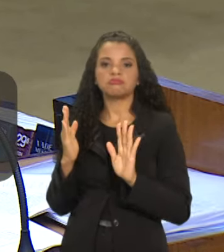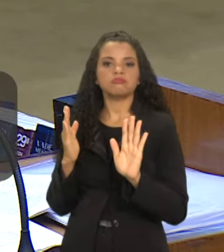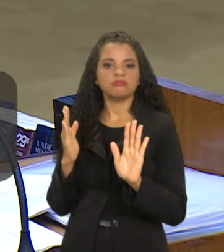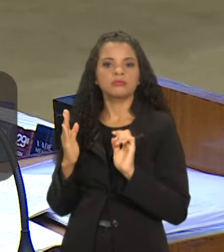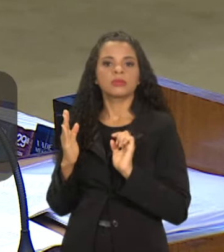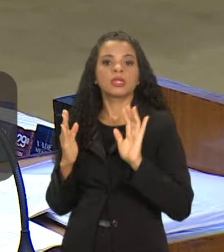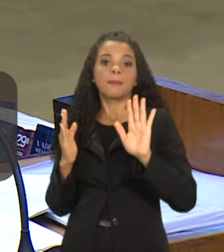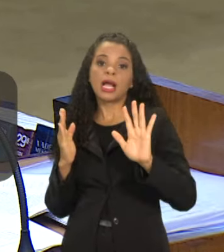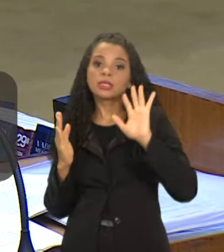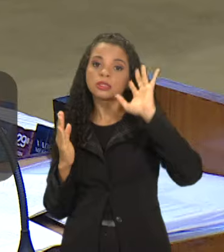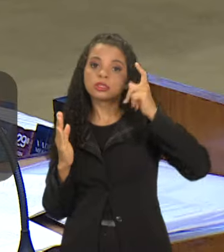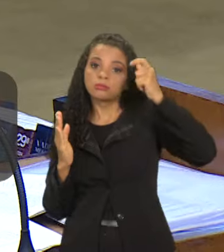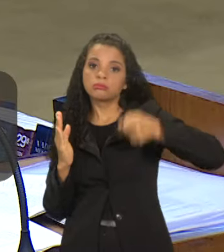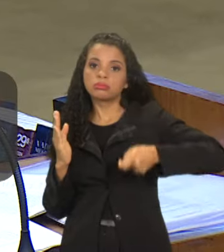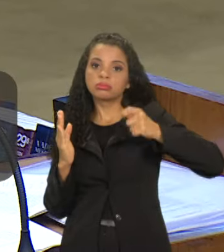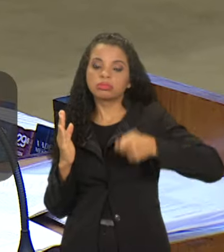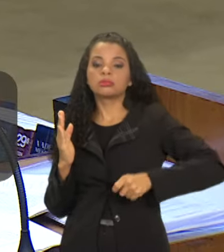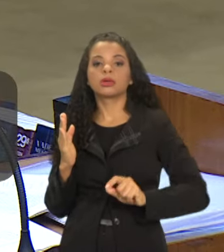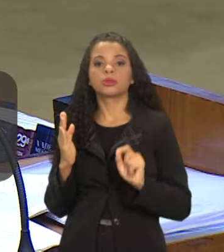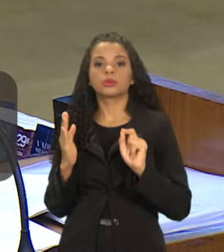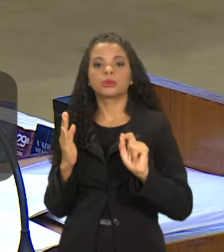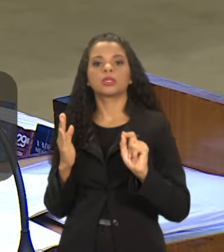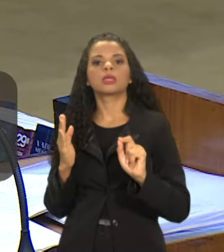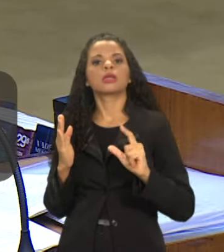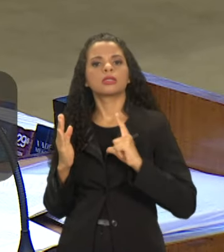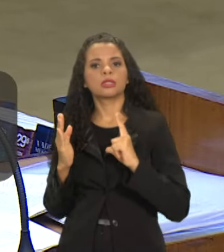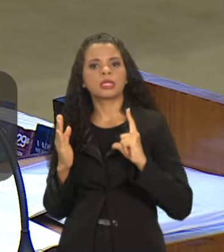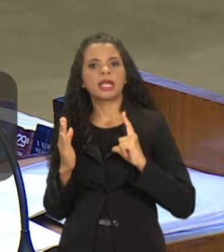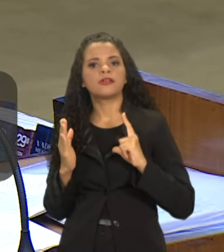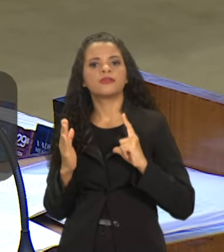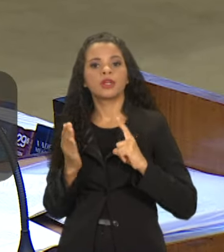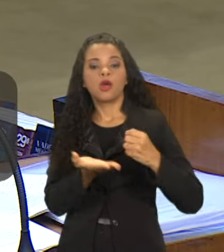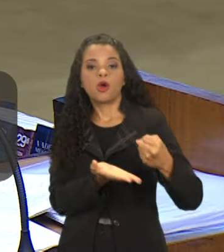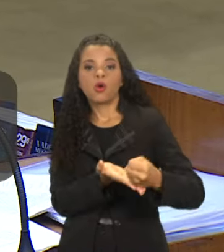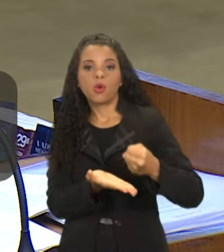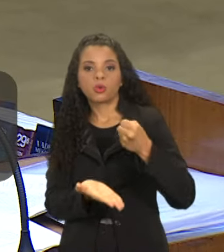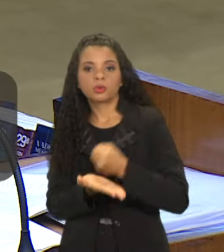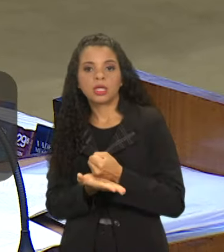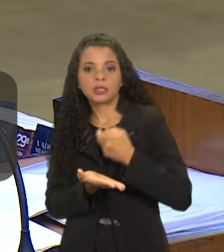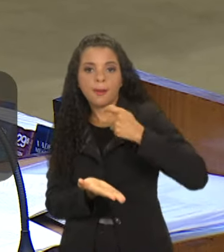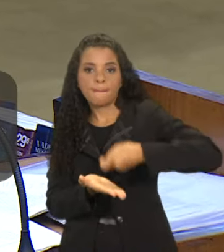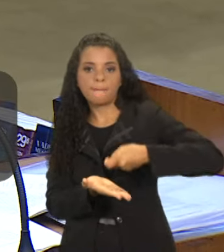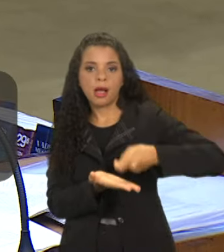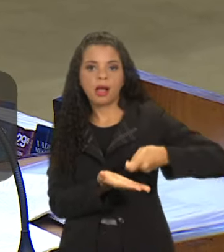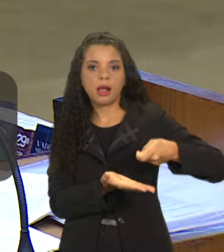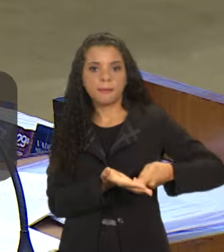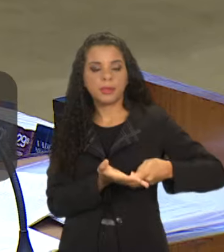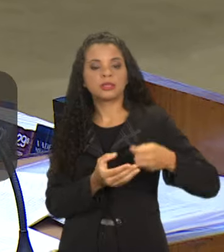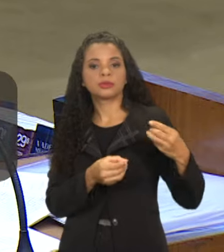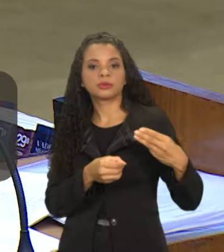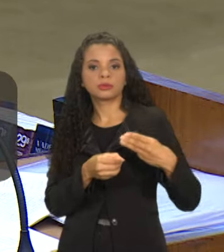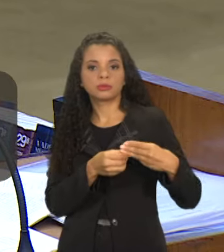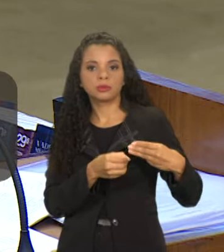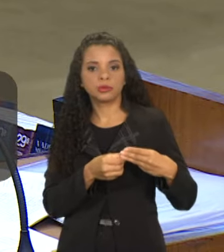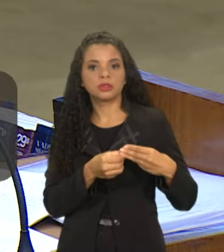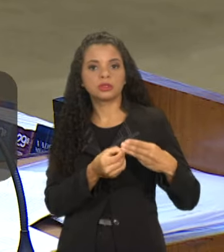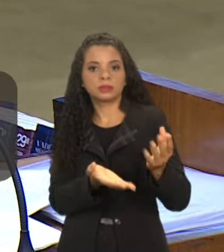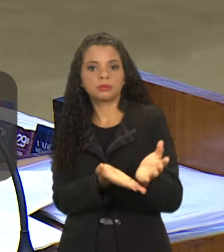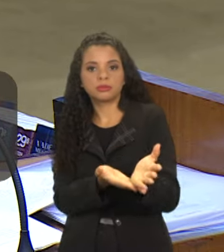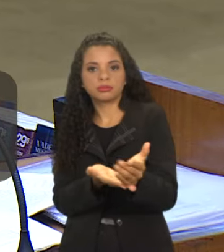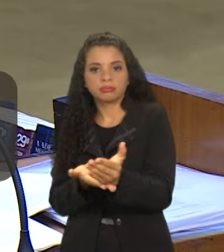de que houvesse a juntada dos acordos, dos contratos de honorários dos municípios, uma vez que há